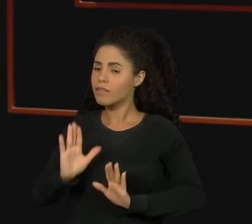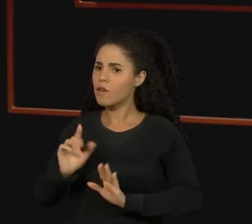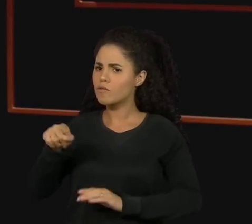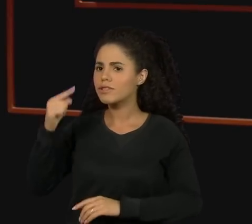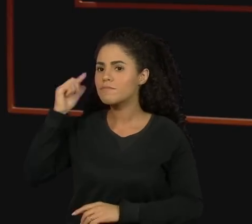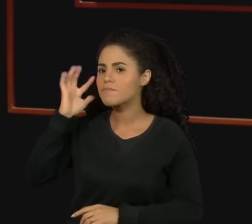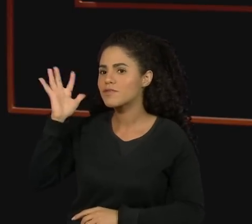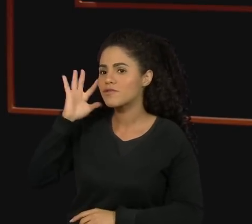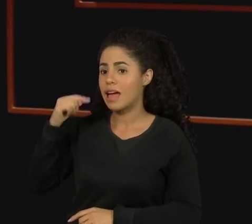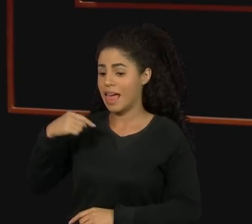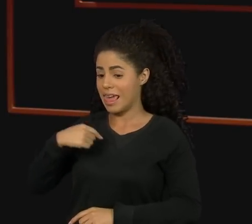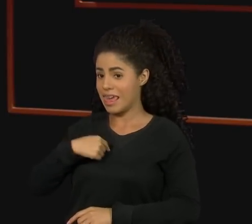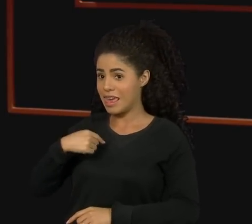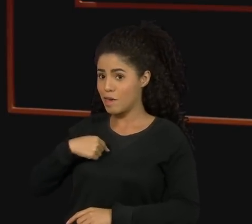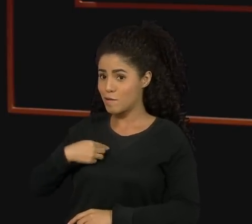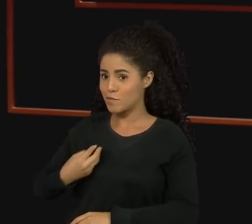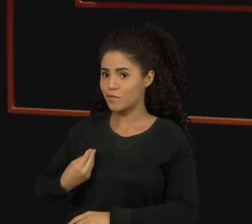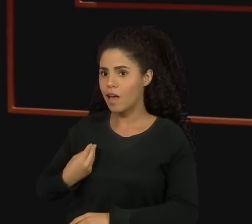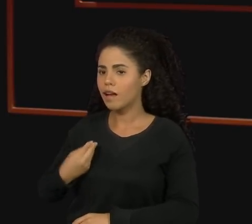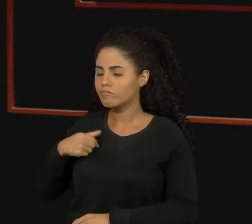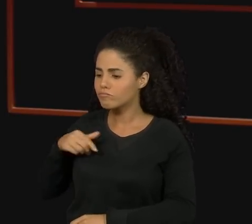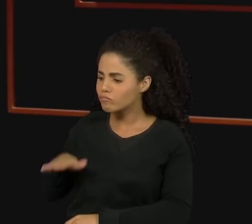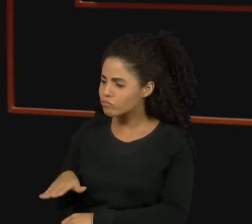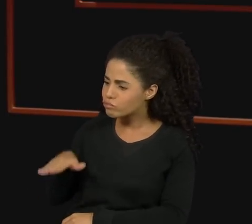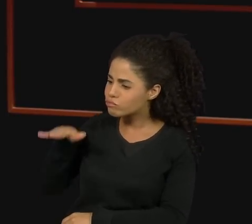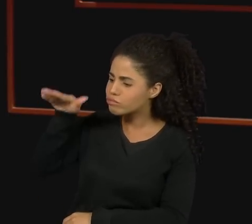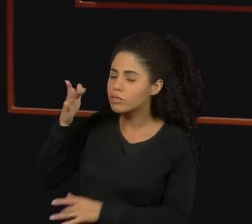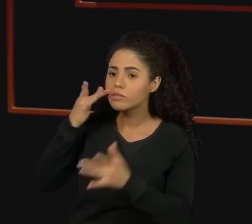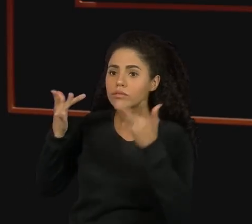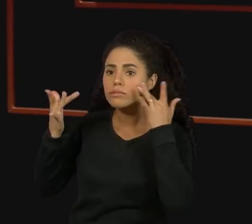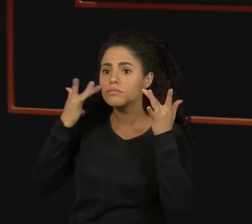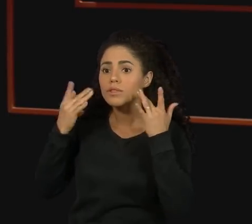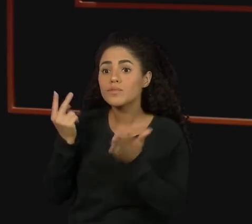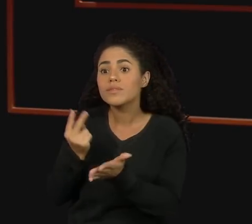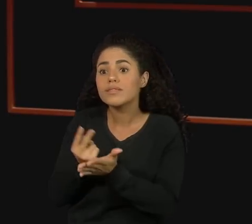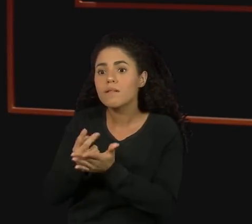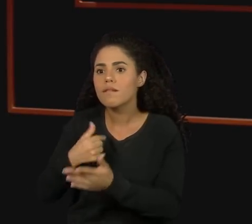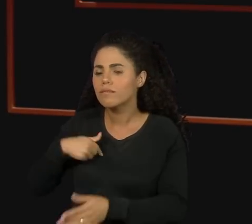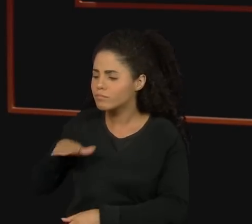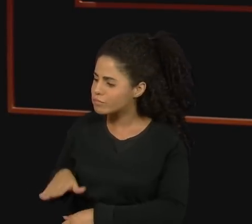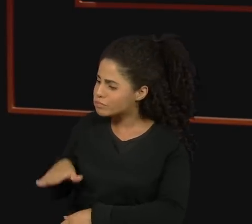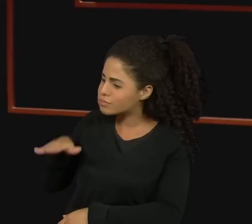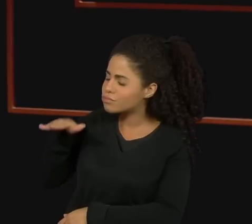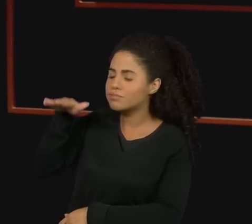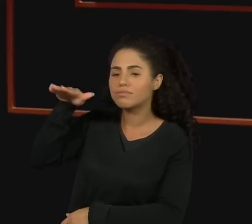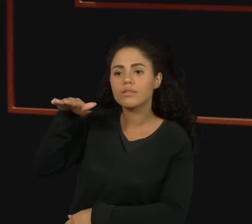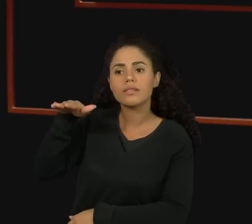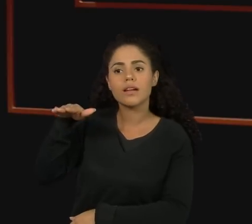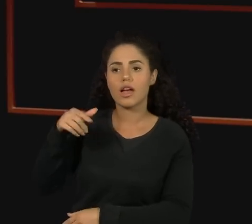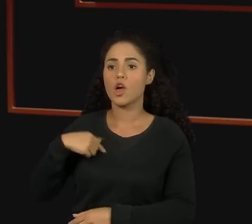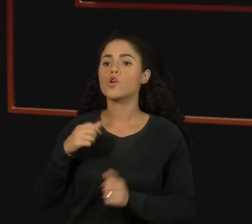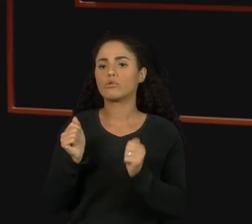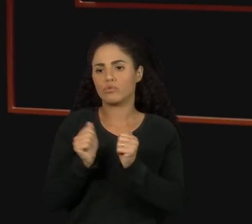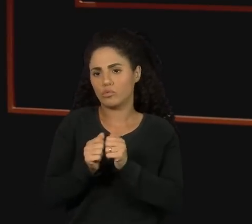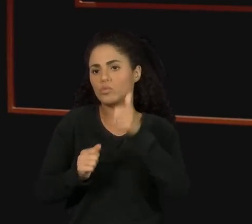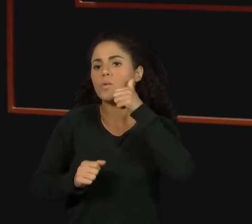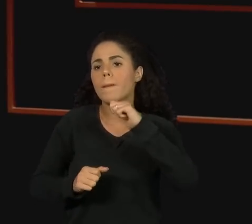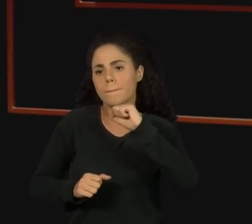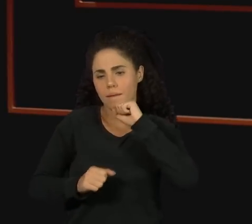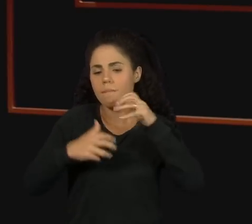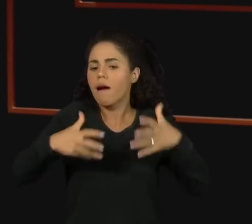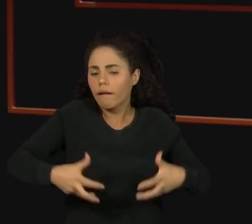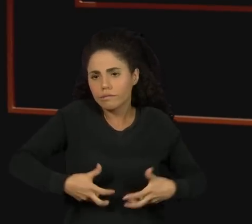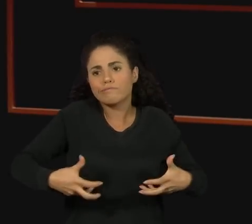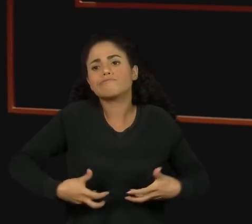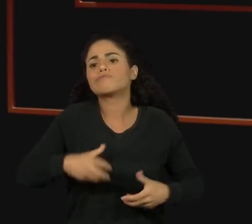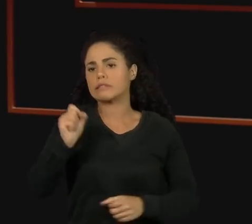uma noção, eu só vivi teatro desde que eu me entendo por gente. Não só com a minha mãe ali, que me